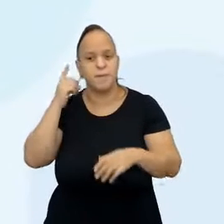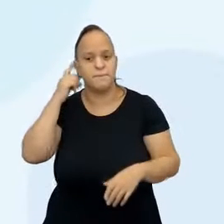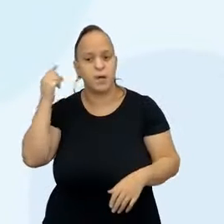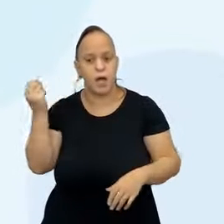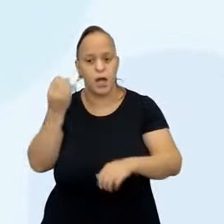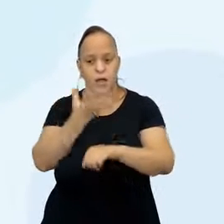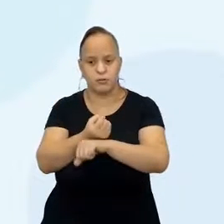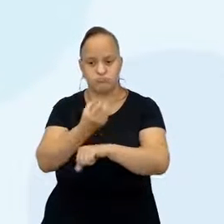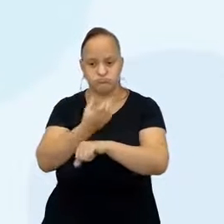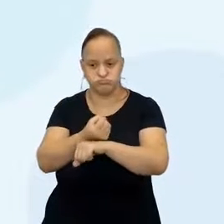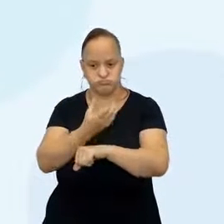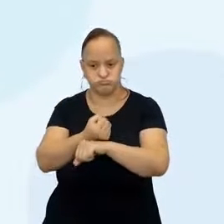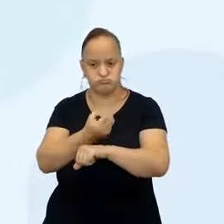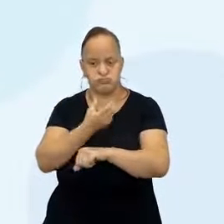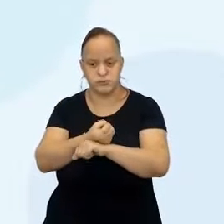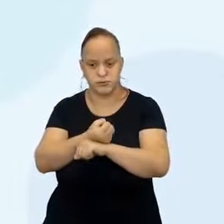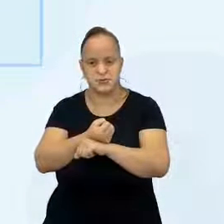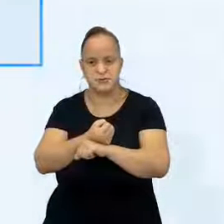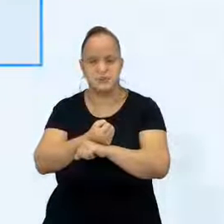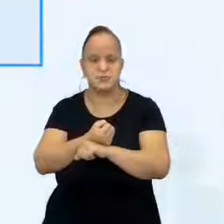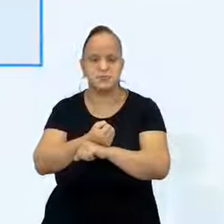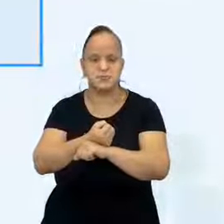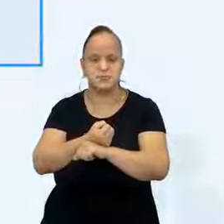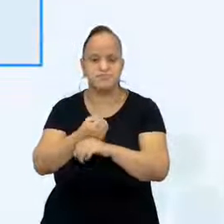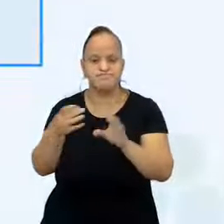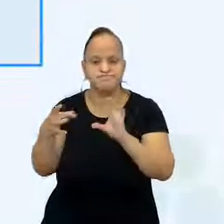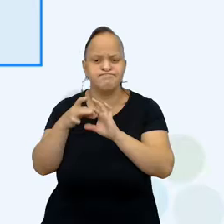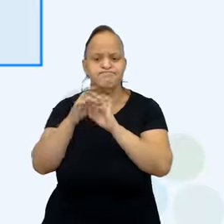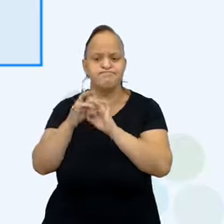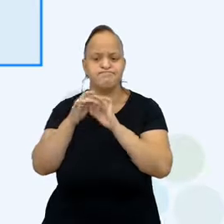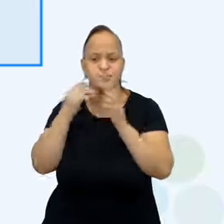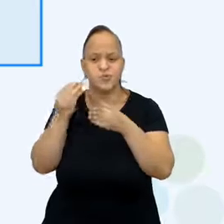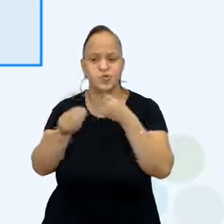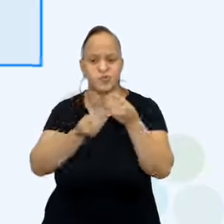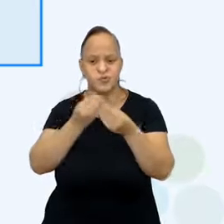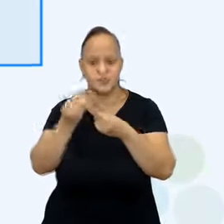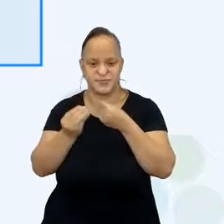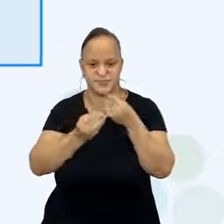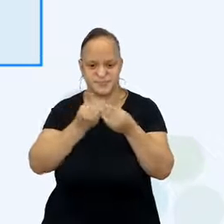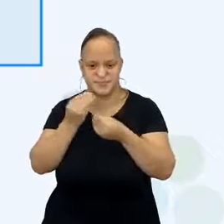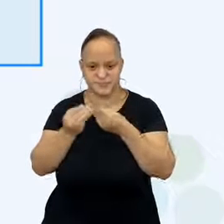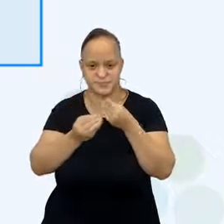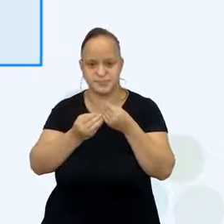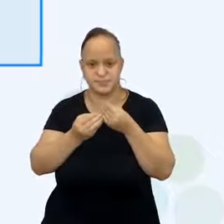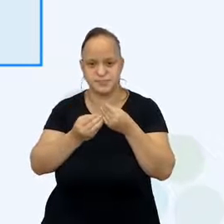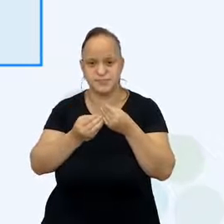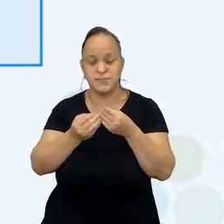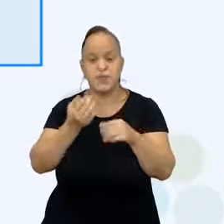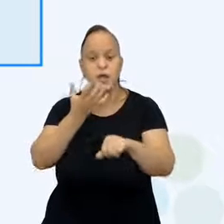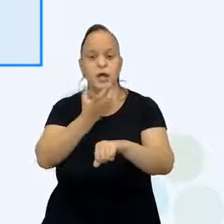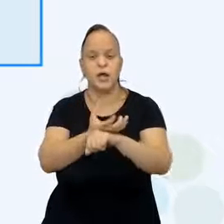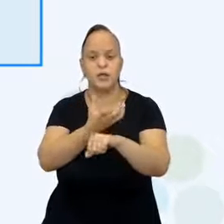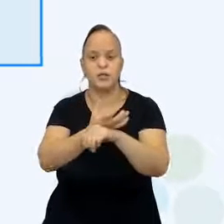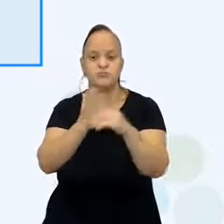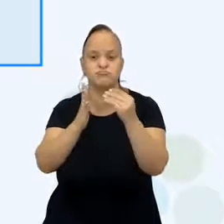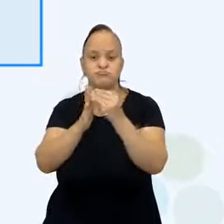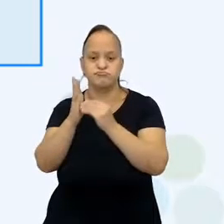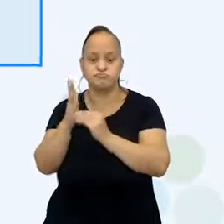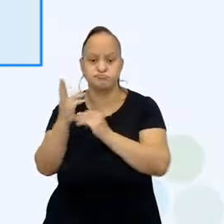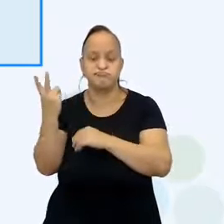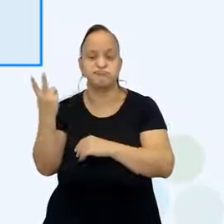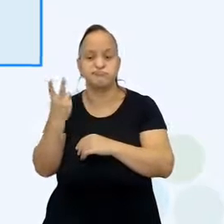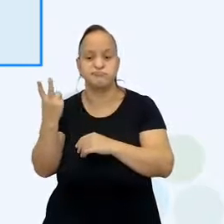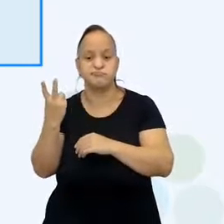Porque para a gente fazer, né, a ligação, né? Então a gente, nesse momento que o C2 vai conversar lá com o